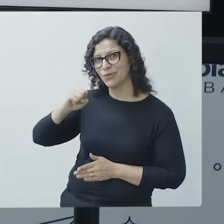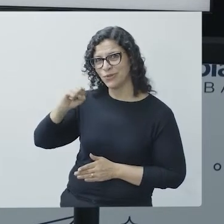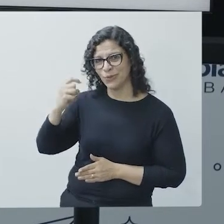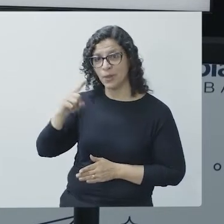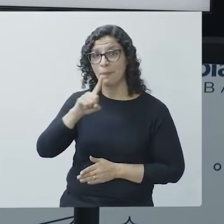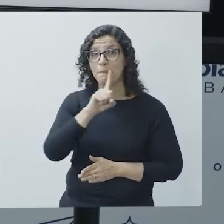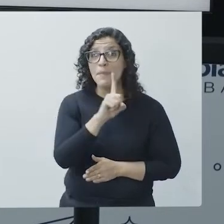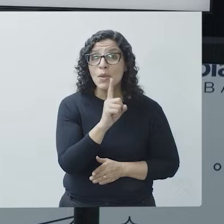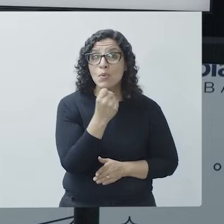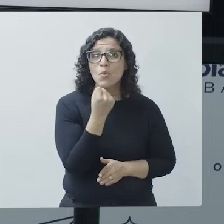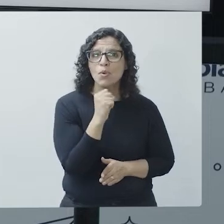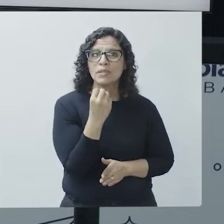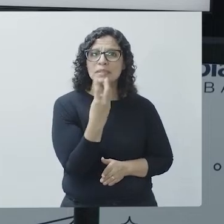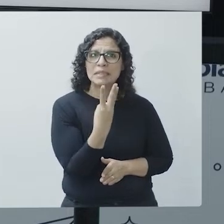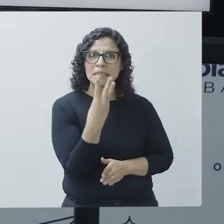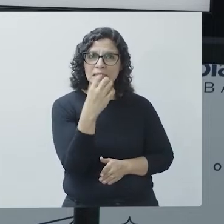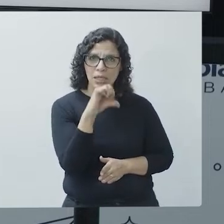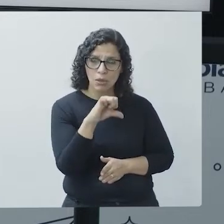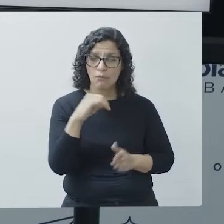1839,